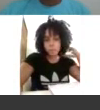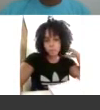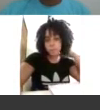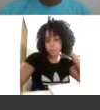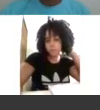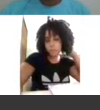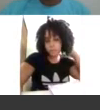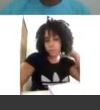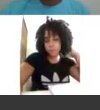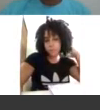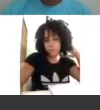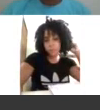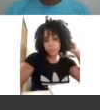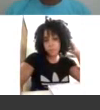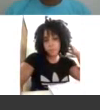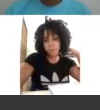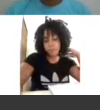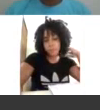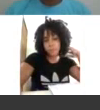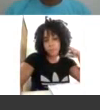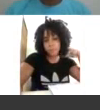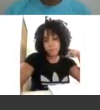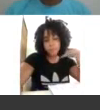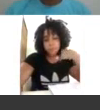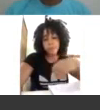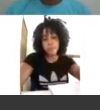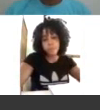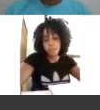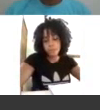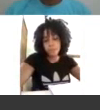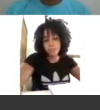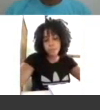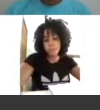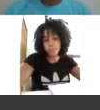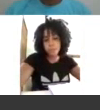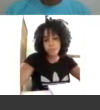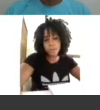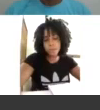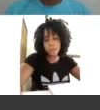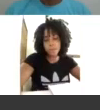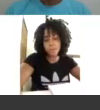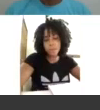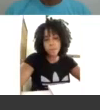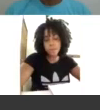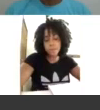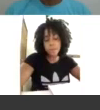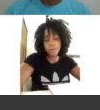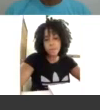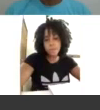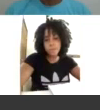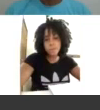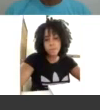participam, né, juntamente com a mediação dos coordenadores e coordenadoras de área, traz essa possibilidade